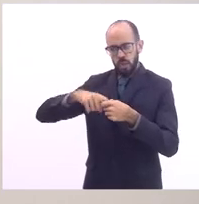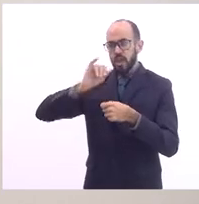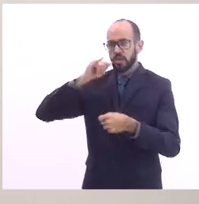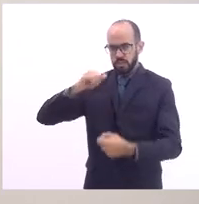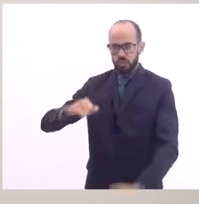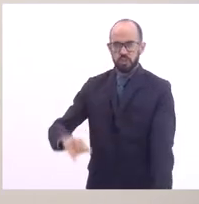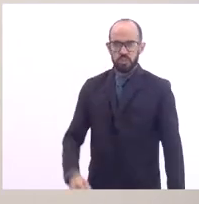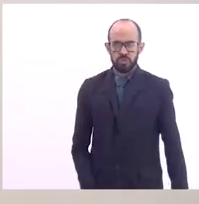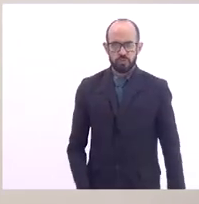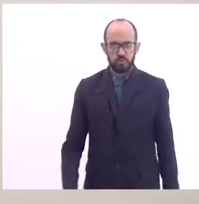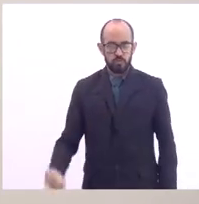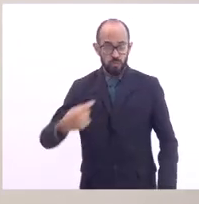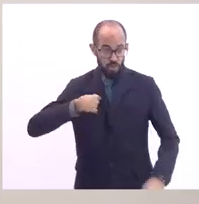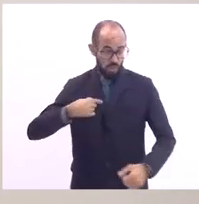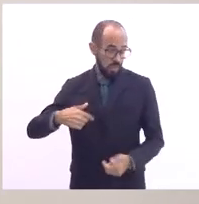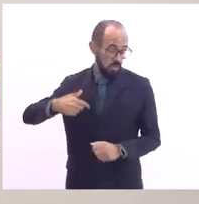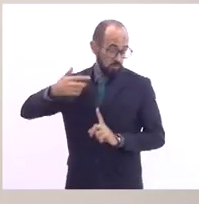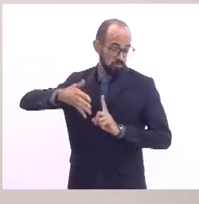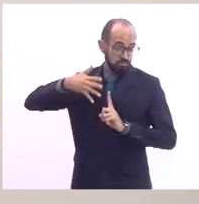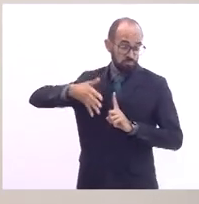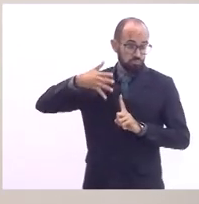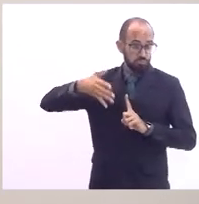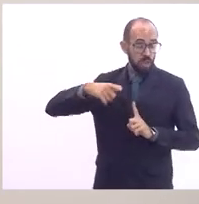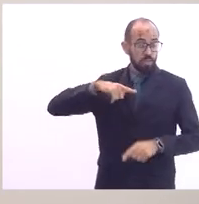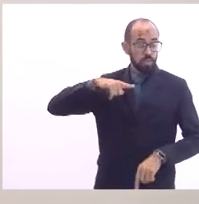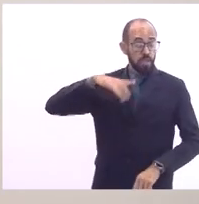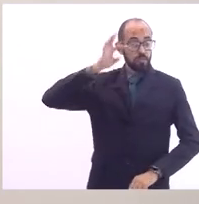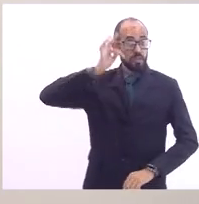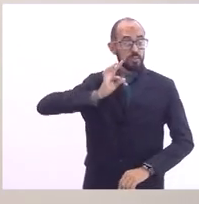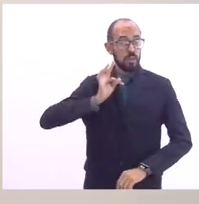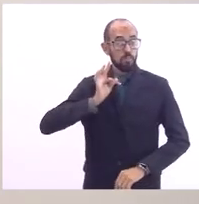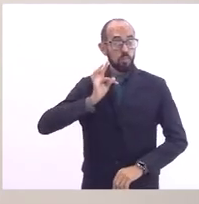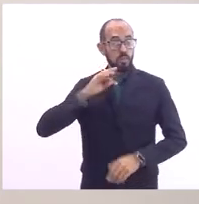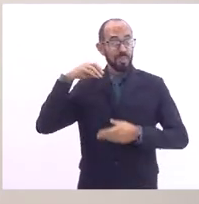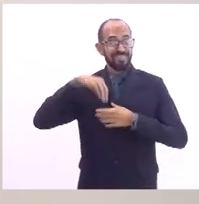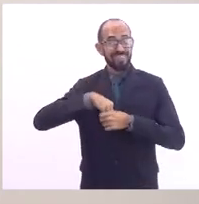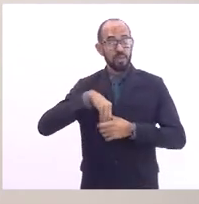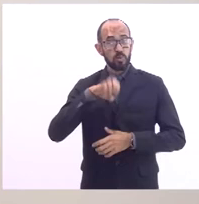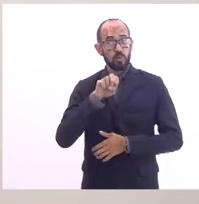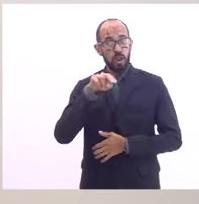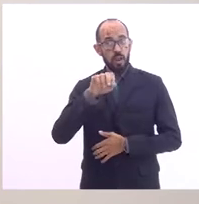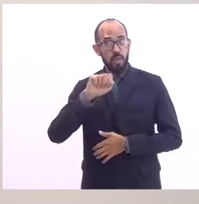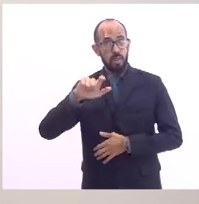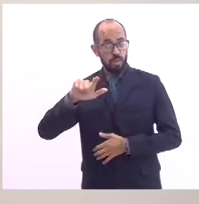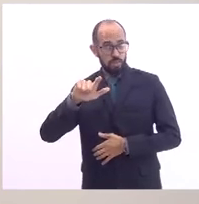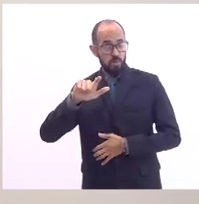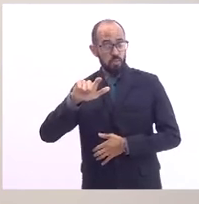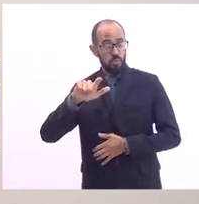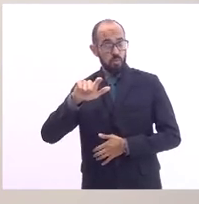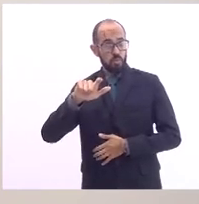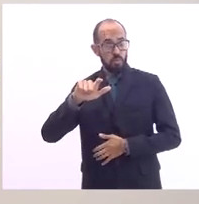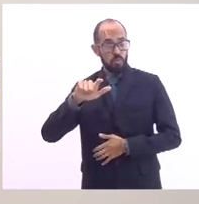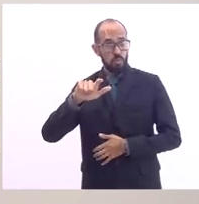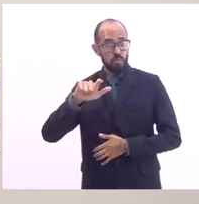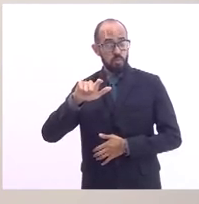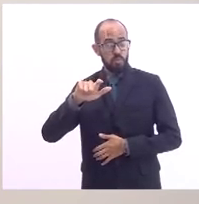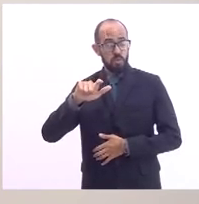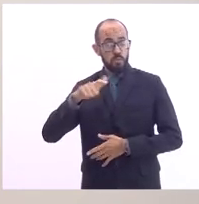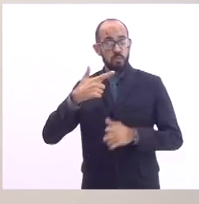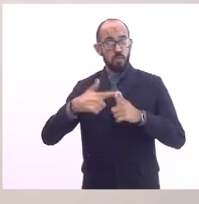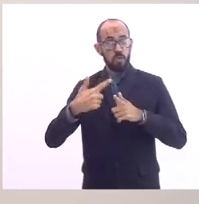Eu falo isso aqui e tenho testemunha dentro da Enel, que é bom fazer um divisor nessa minha fala. Por